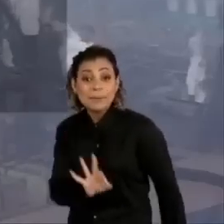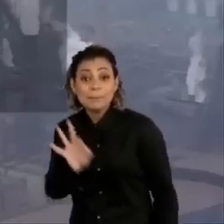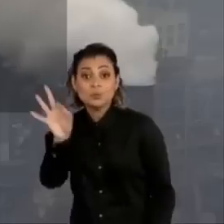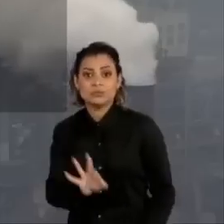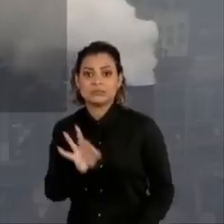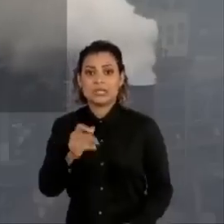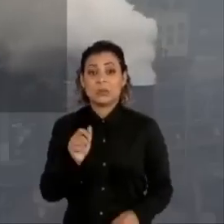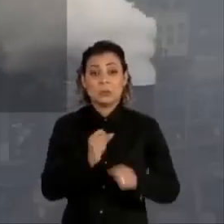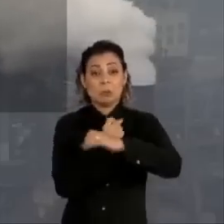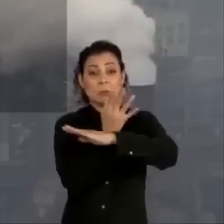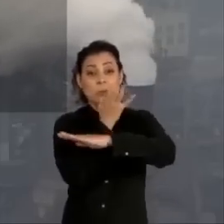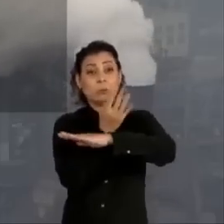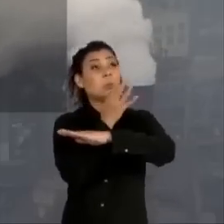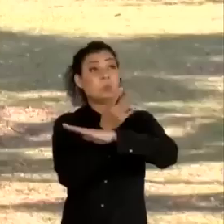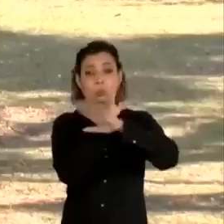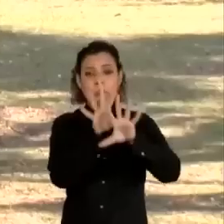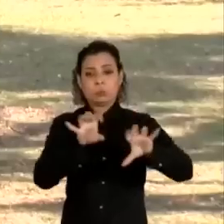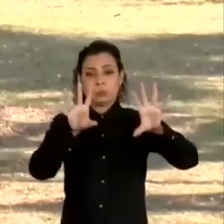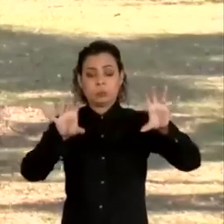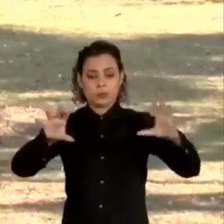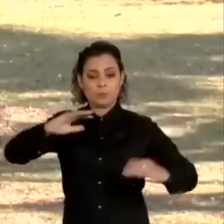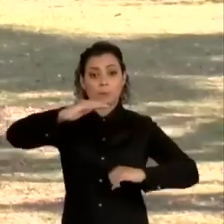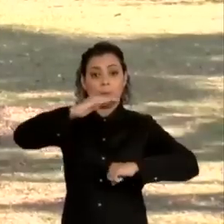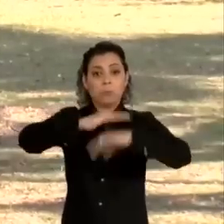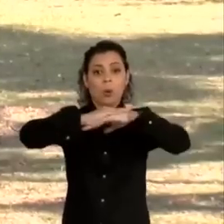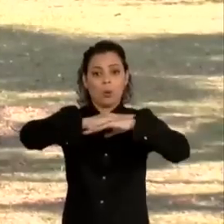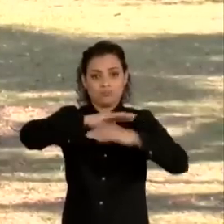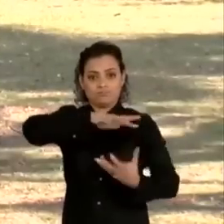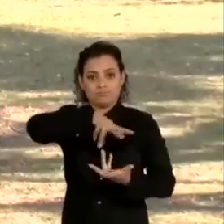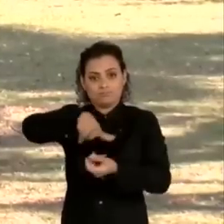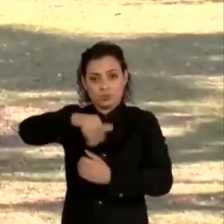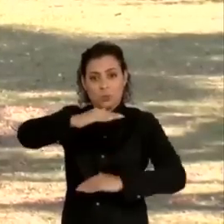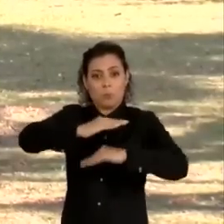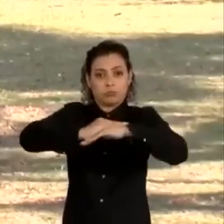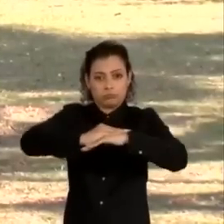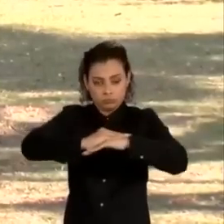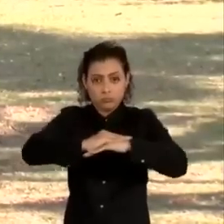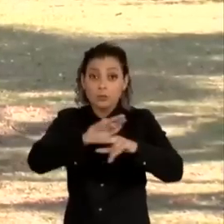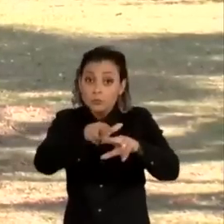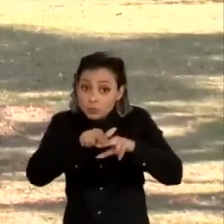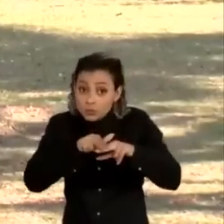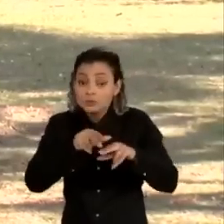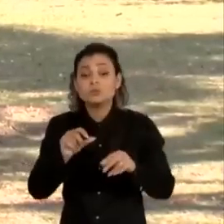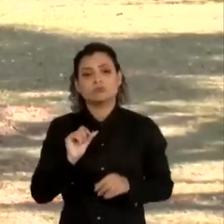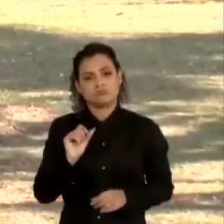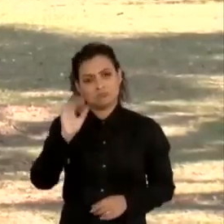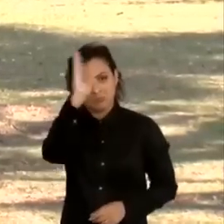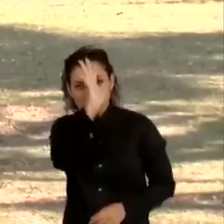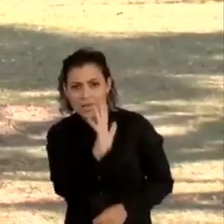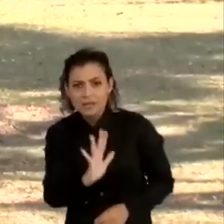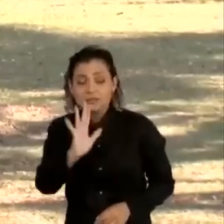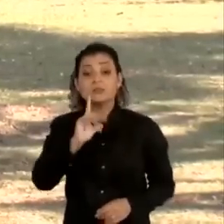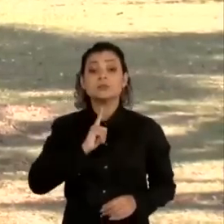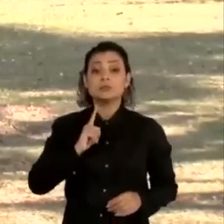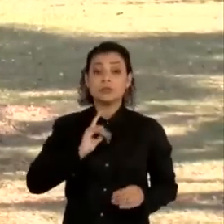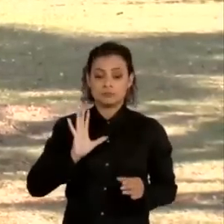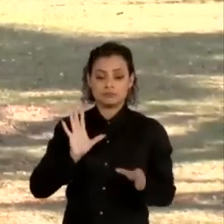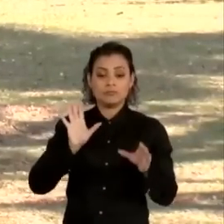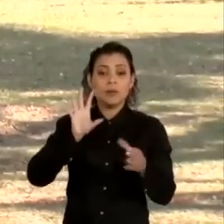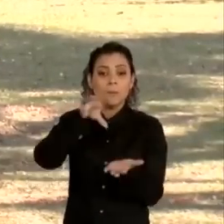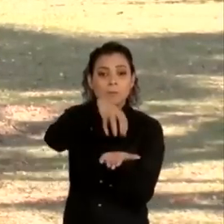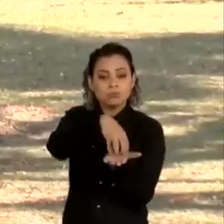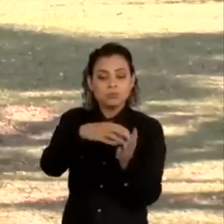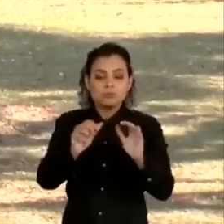dos gases de efeito estufa. A maior cidade do Brasil e uma das 10 maiores do mundo é a sede da 2ª